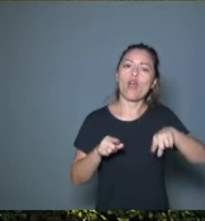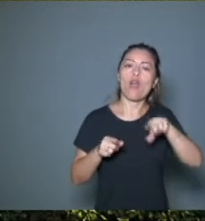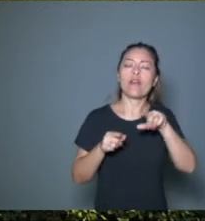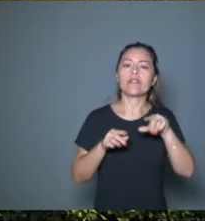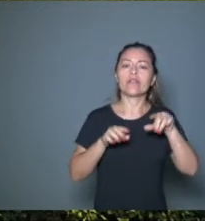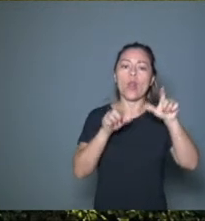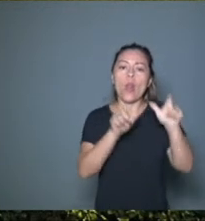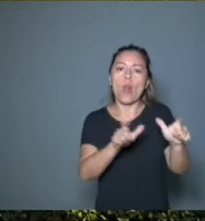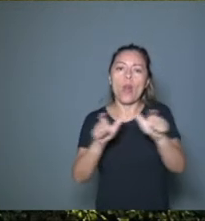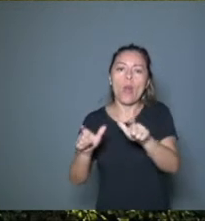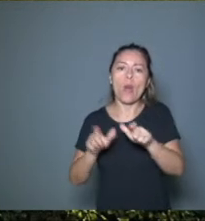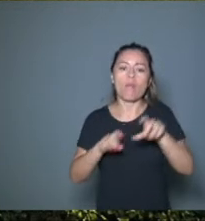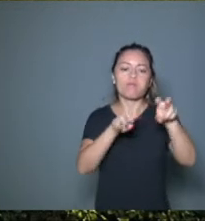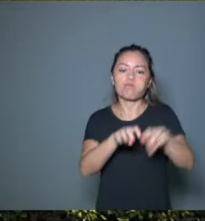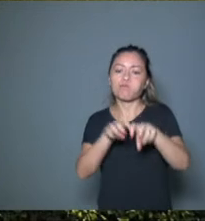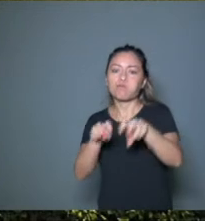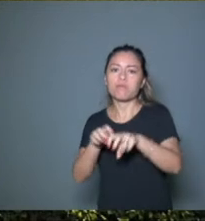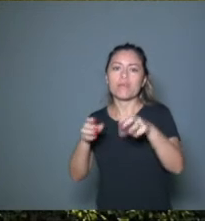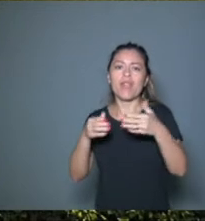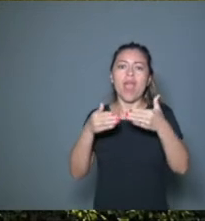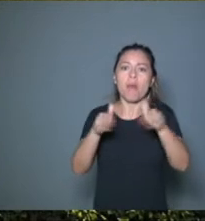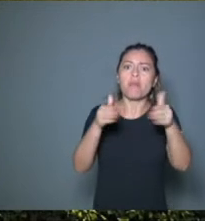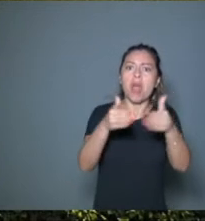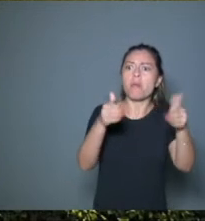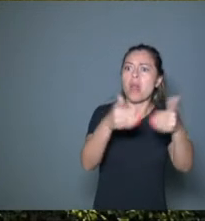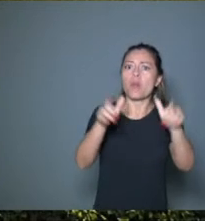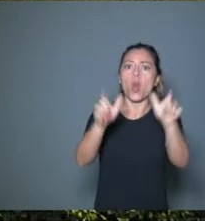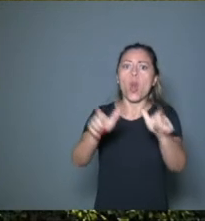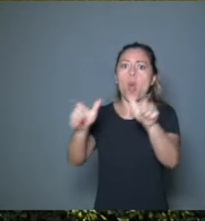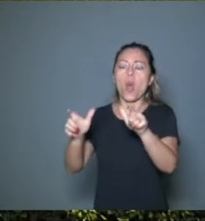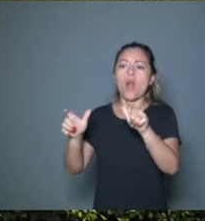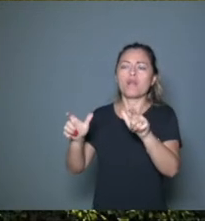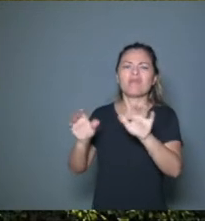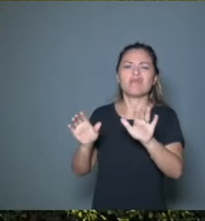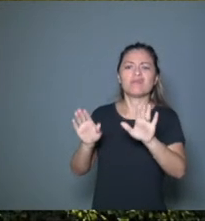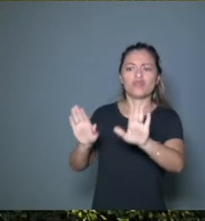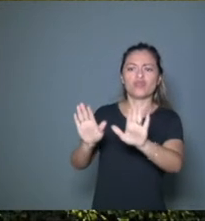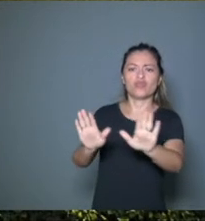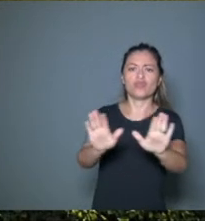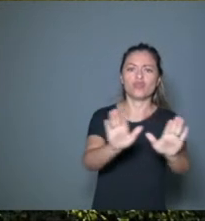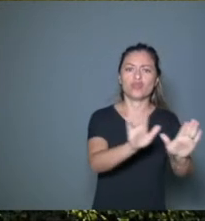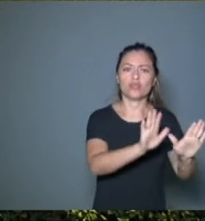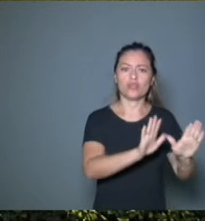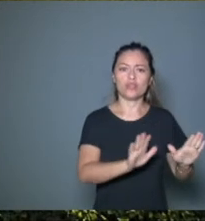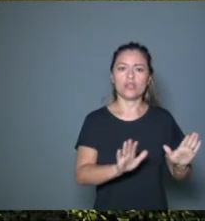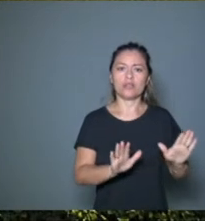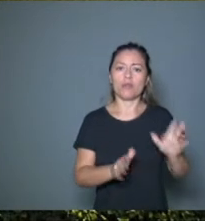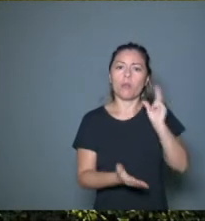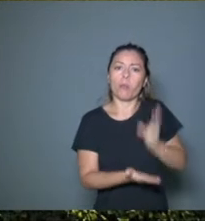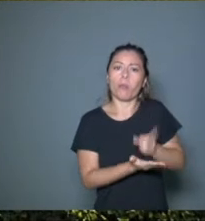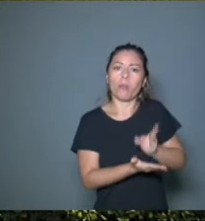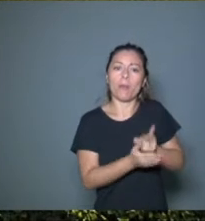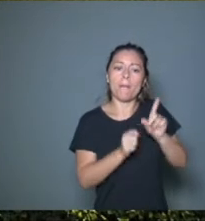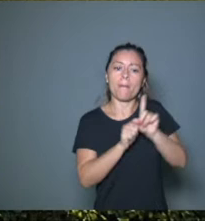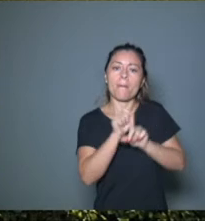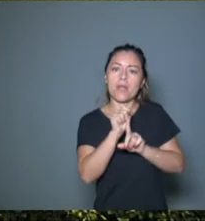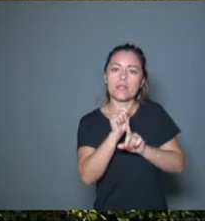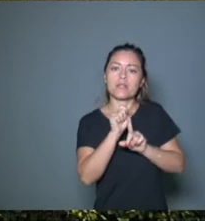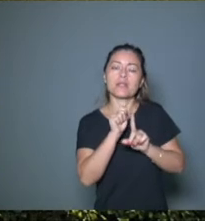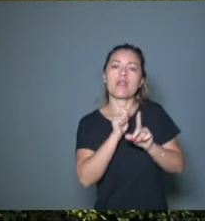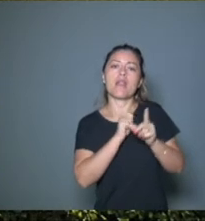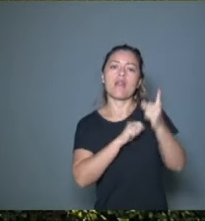agrícolas para transformação e abertura de áreas nativas, então ficou fechado esse ciclo em agosto